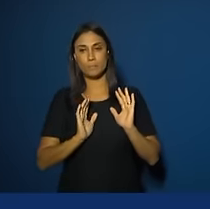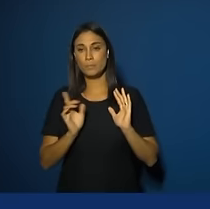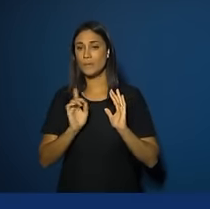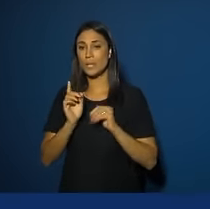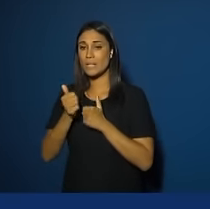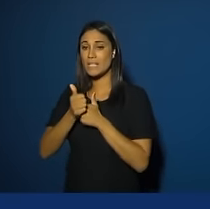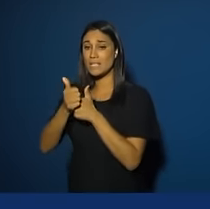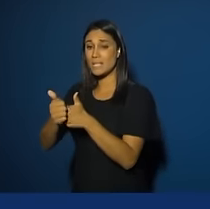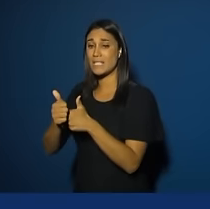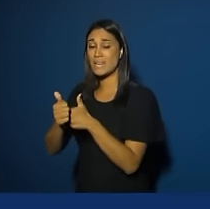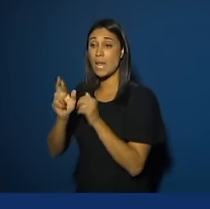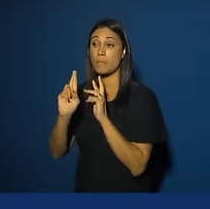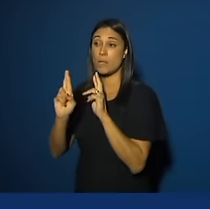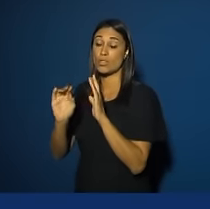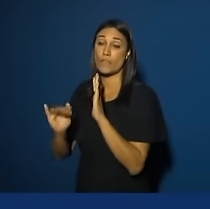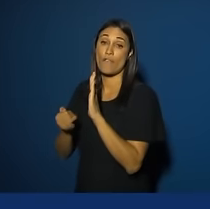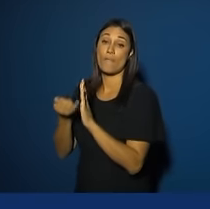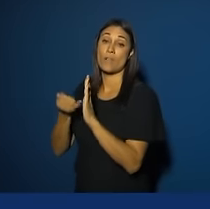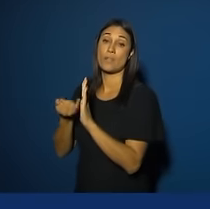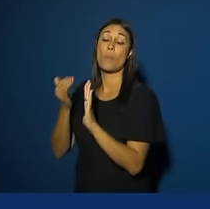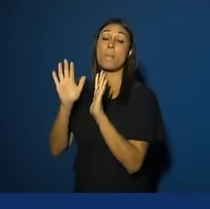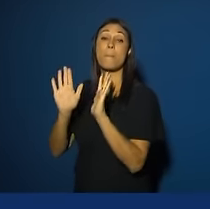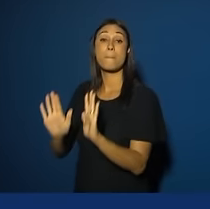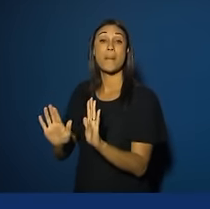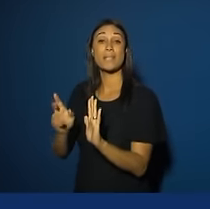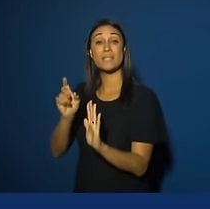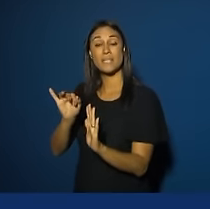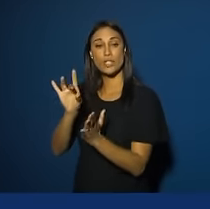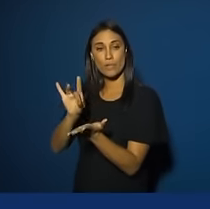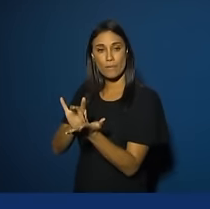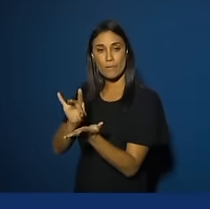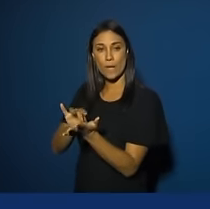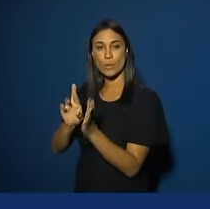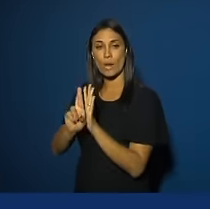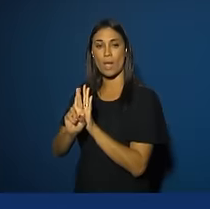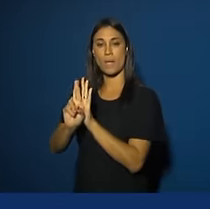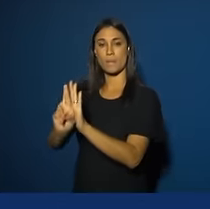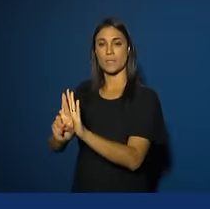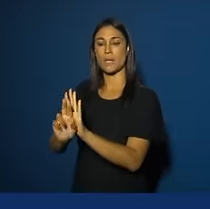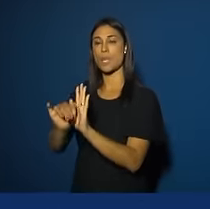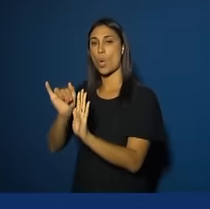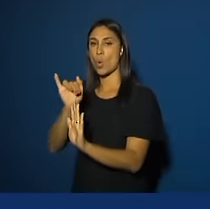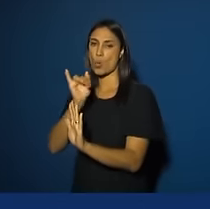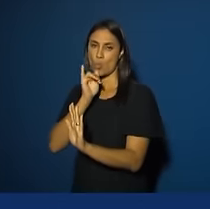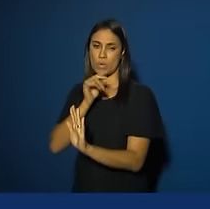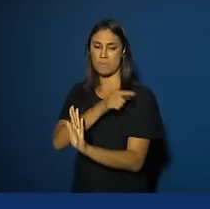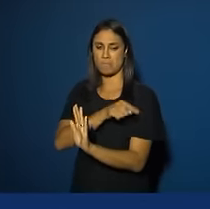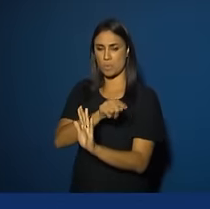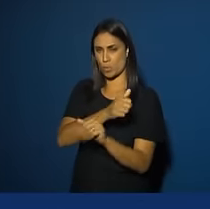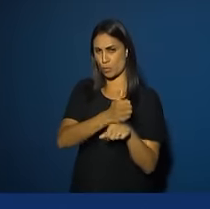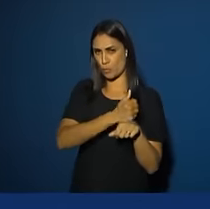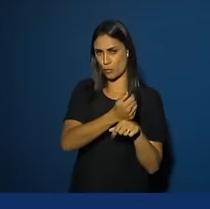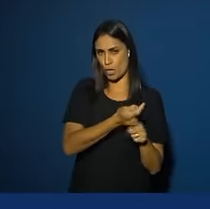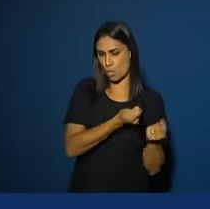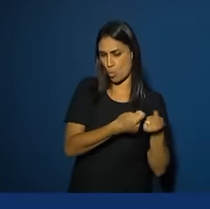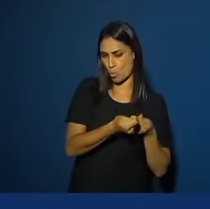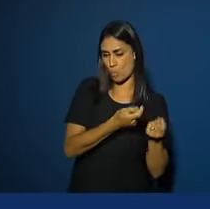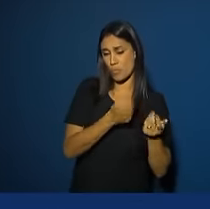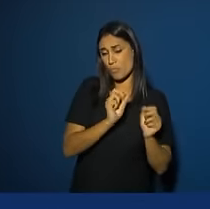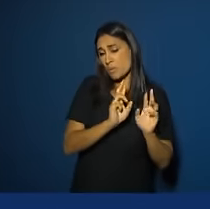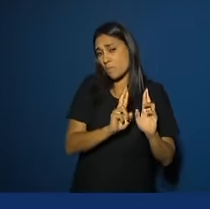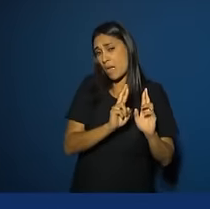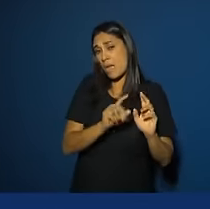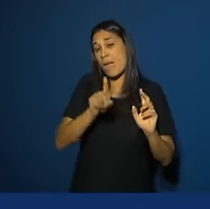seguir a expectativa de inflação, mas a expectativa de inflação, se de fato ela representa o que os agentes econômicos esperam, ela